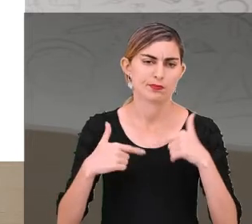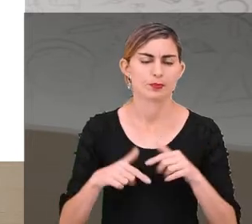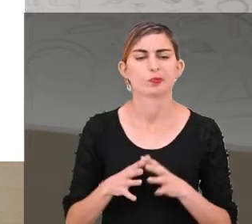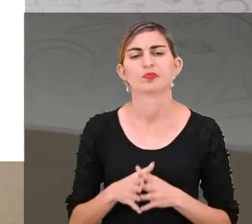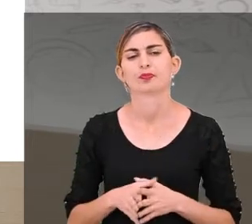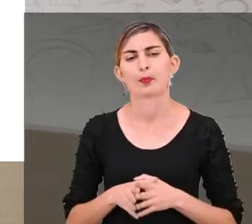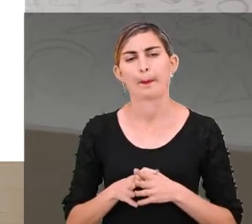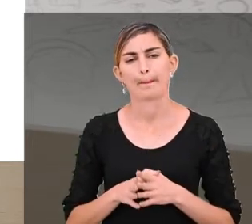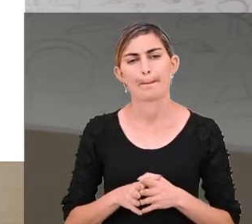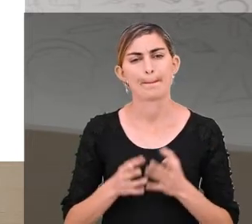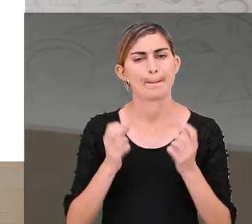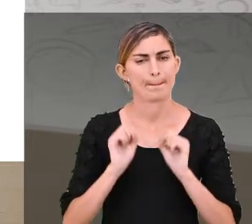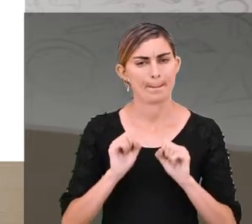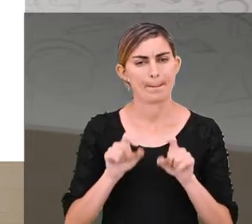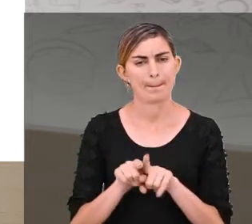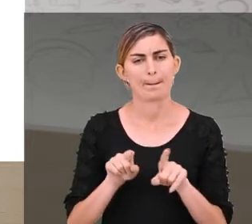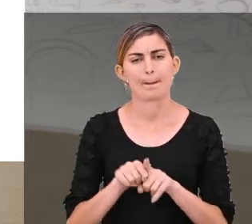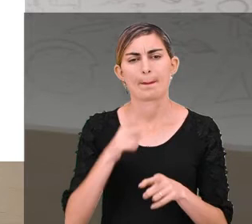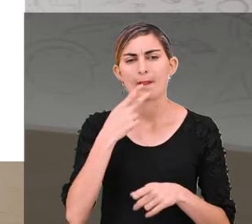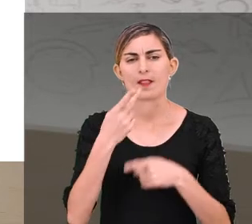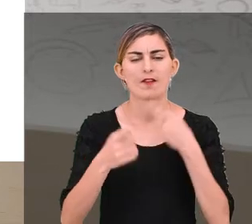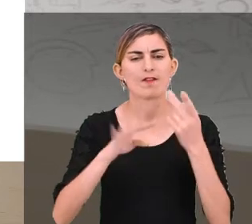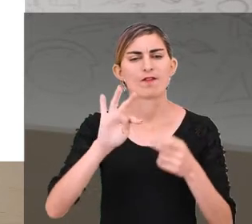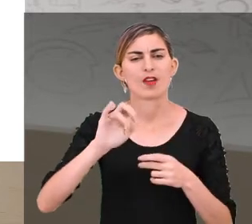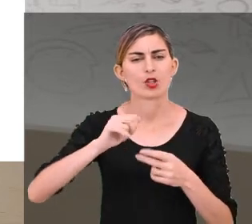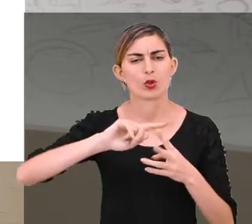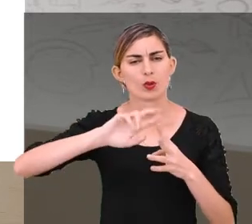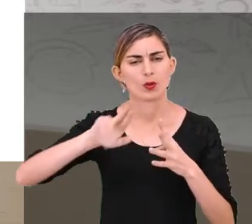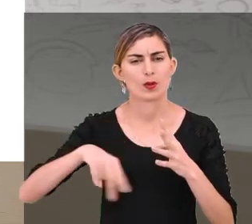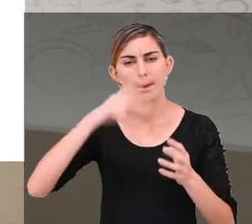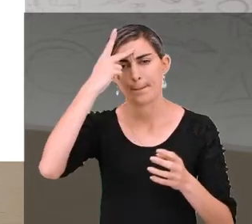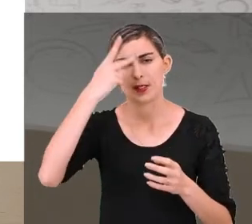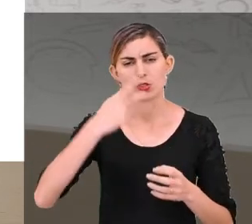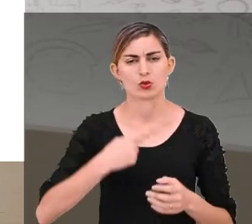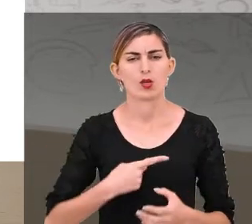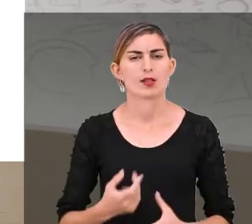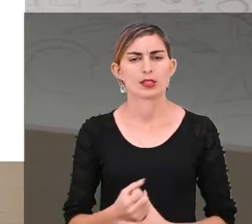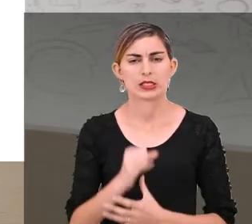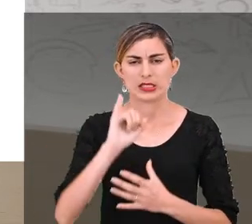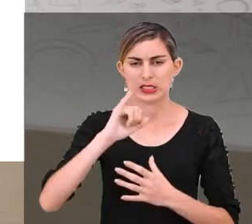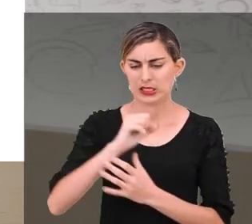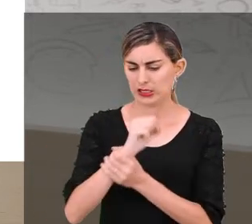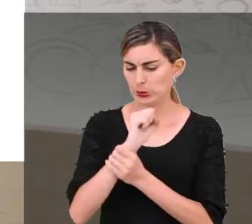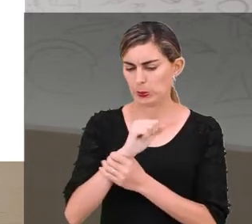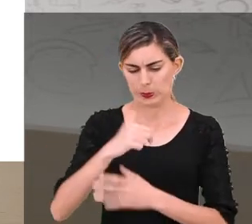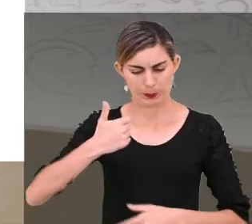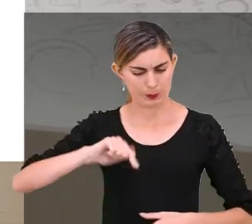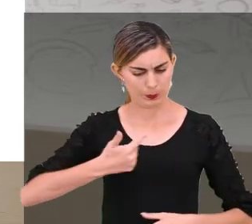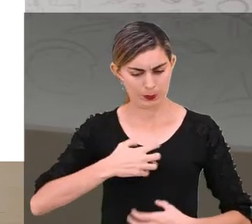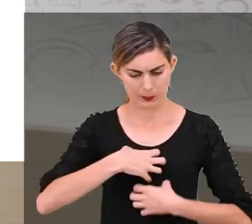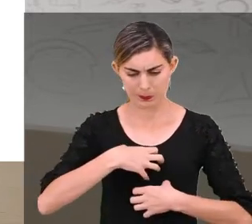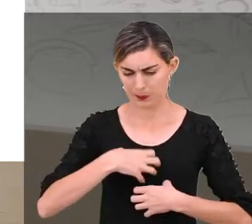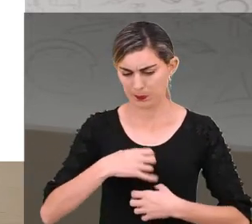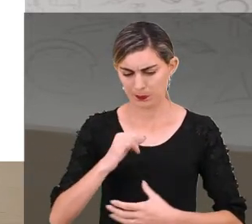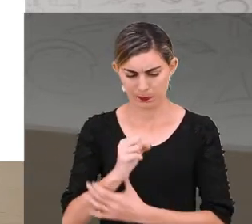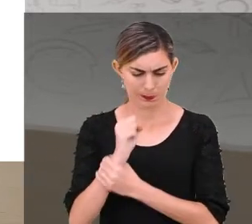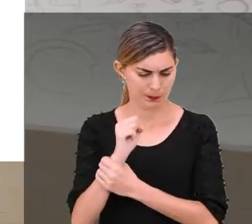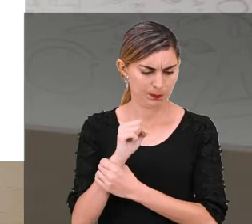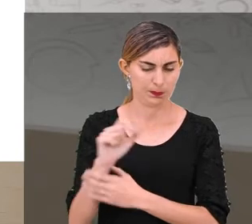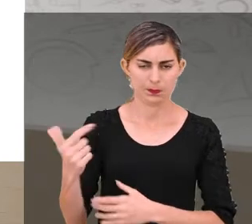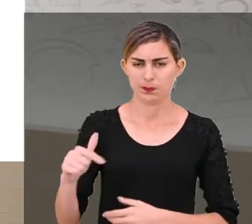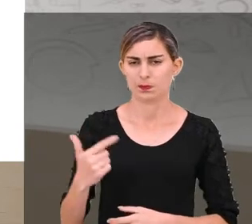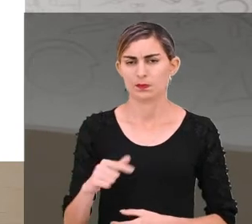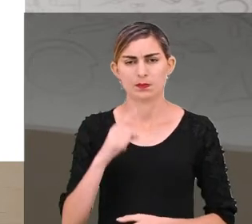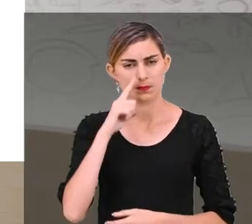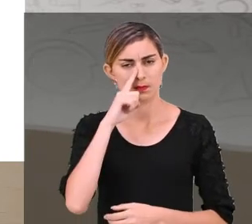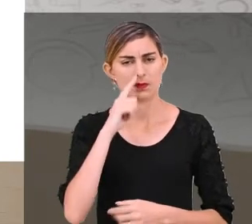trabalho. Podemos falar também dos fatores pessoais de insegurança, que são fatores